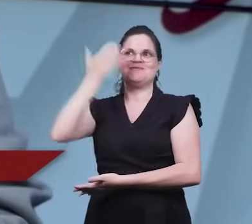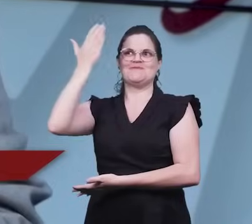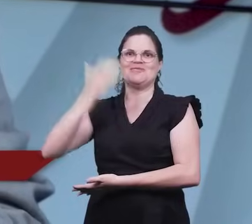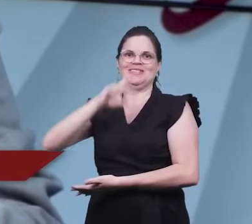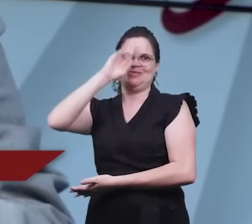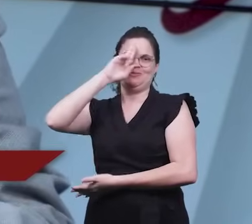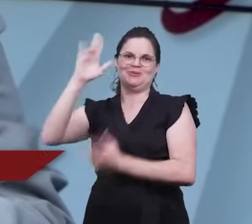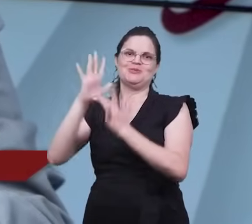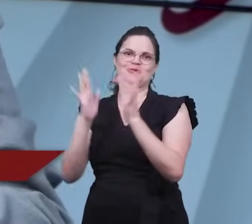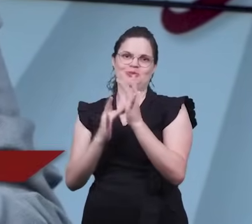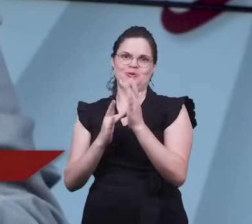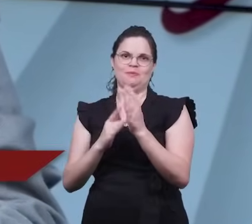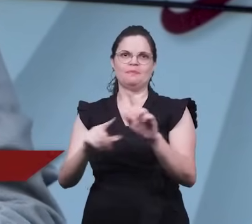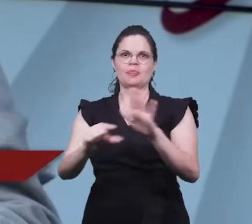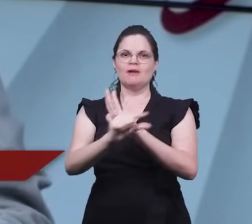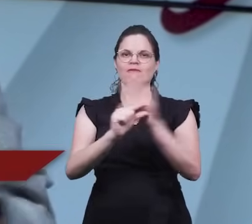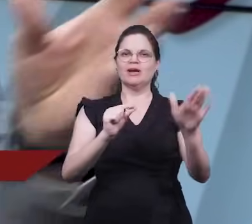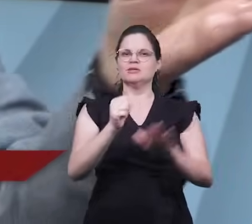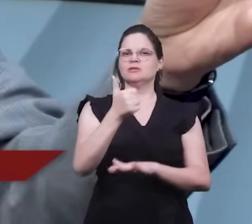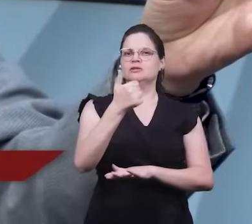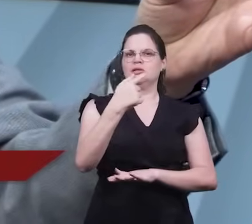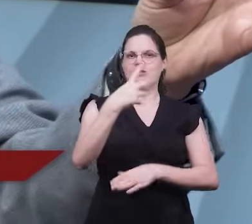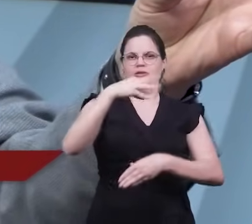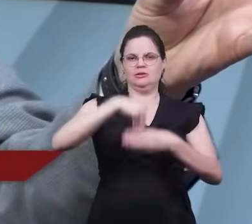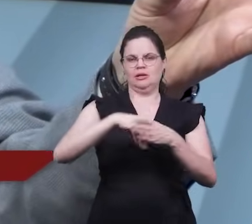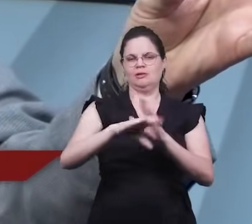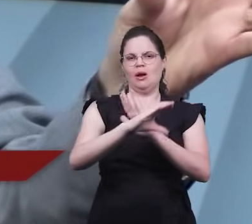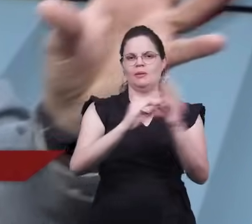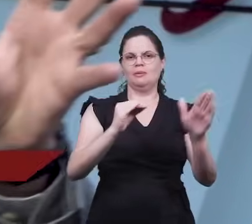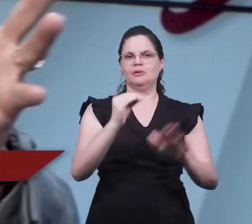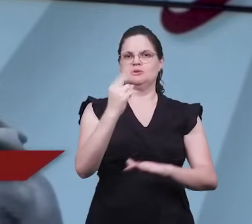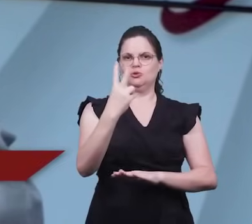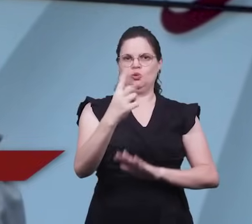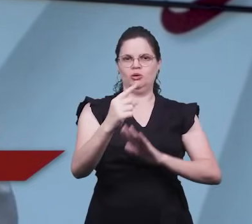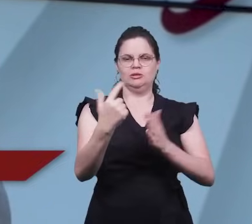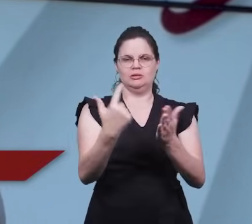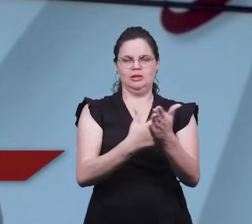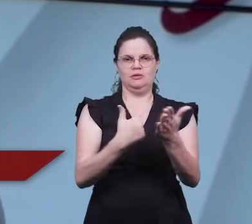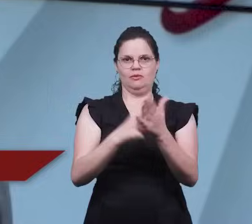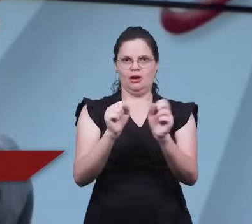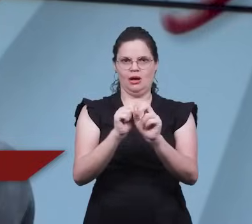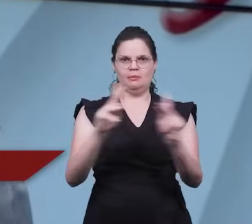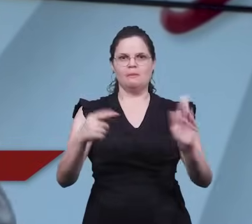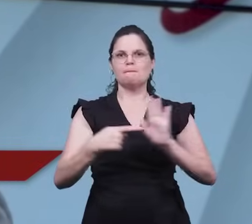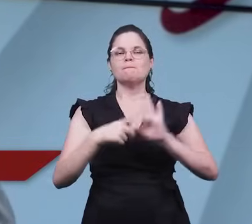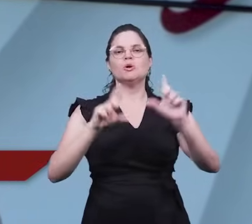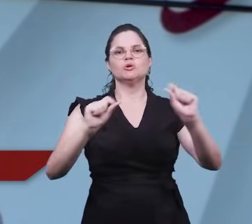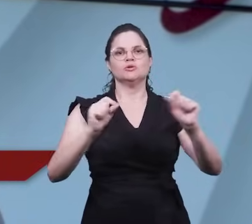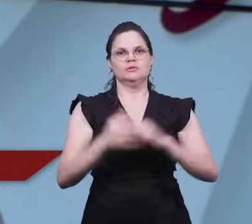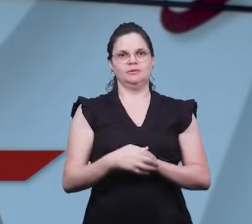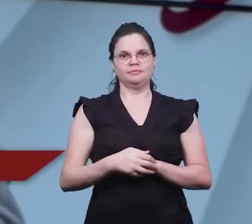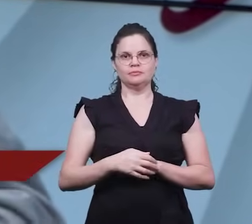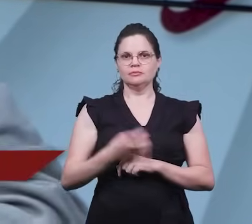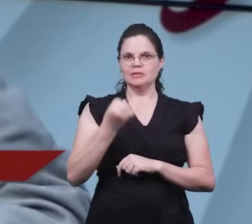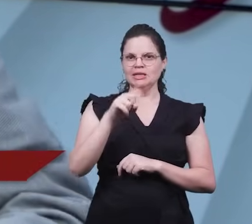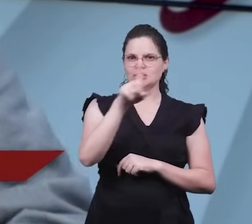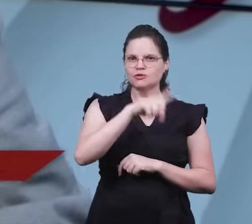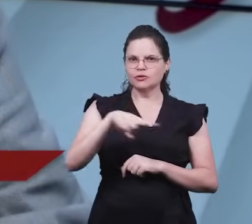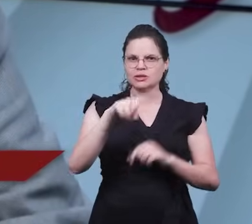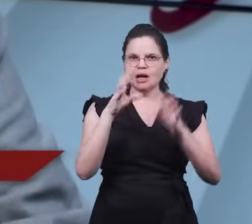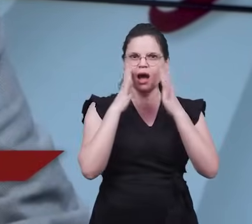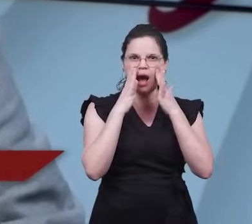fechando, o verso 17, Apocalipse 2, o último texto da carta a Pérgamo diz: quem